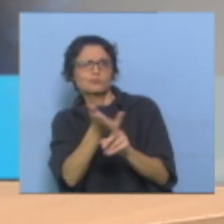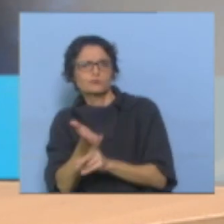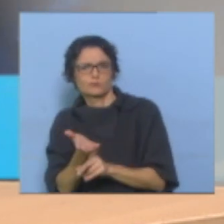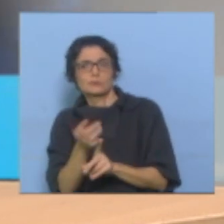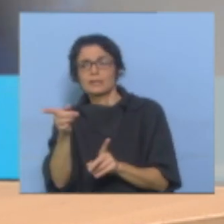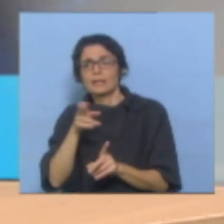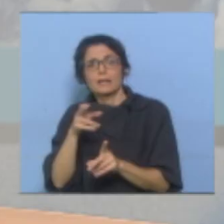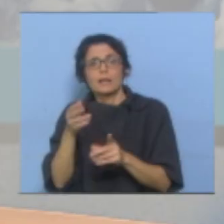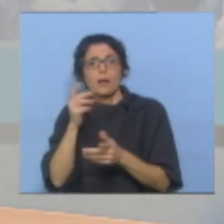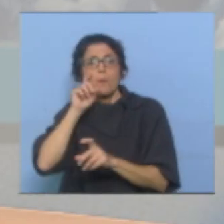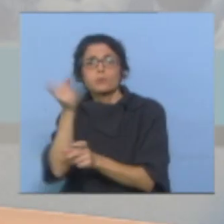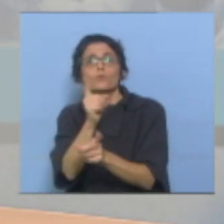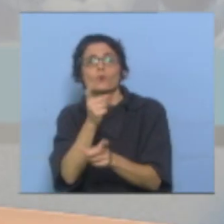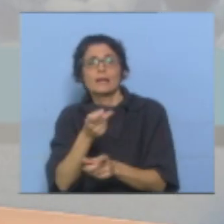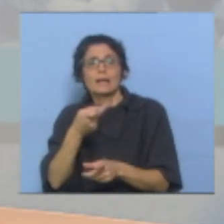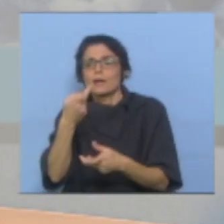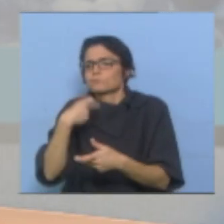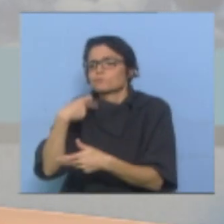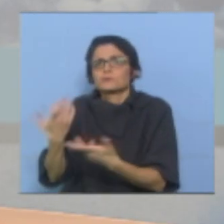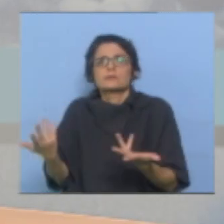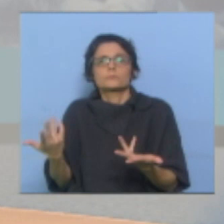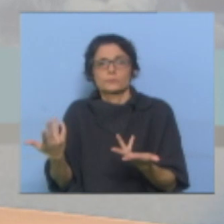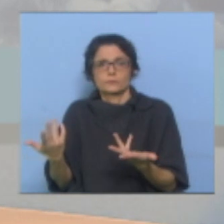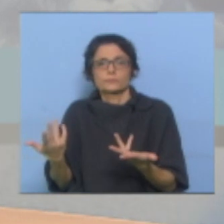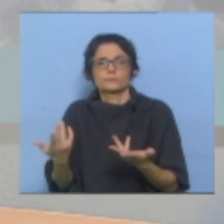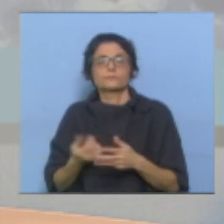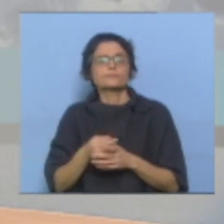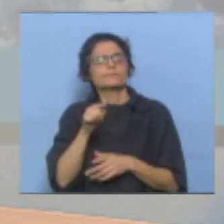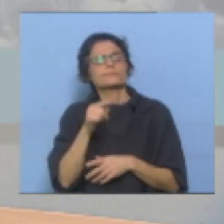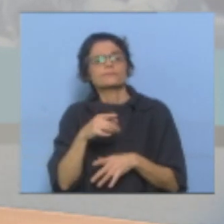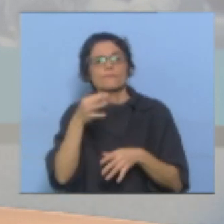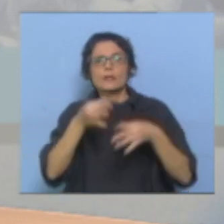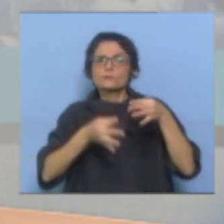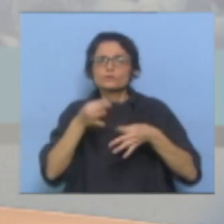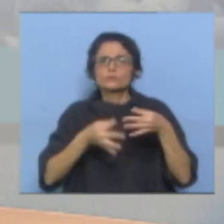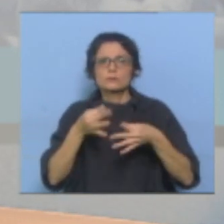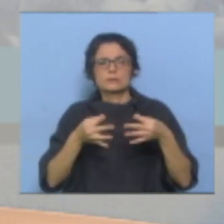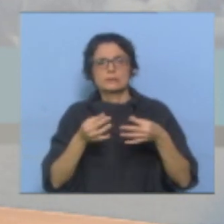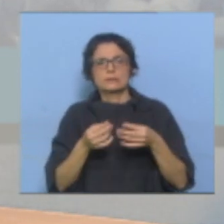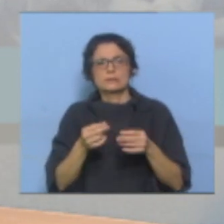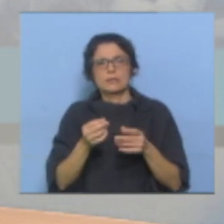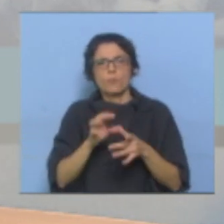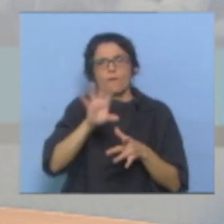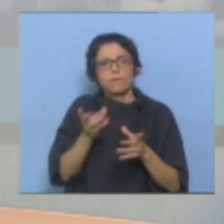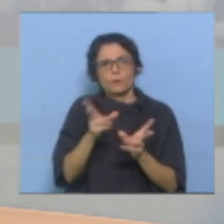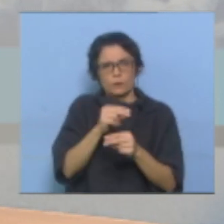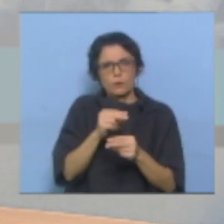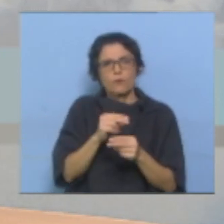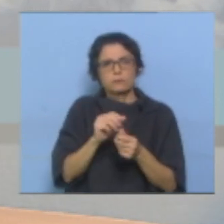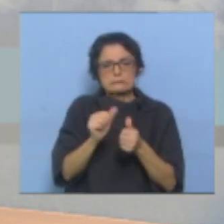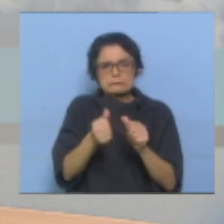E esta que falavas há pouco, esta justiça restaurativa, regenerativa, acaba por ser também um